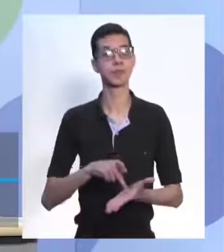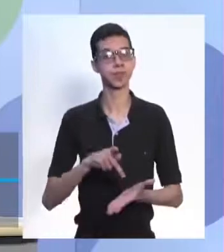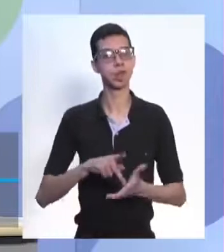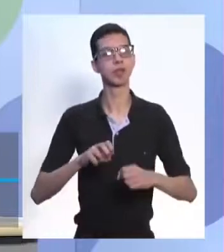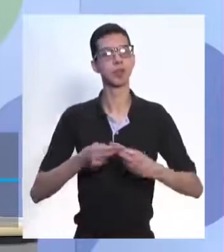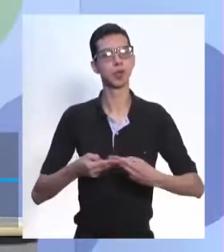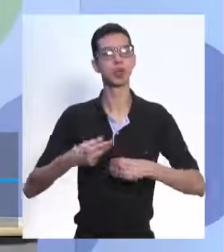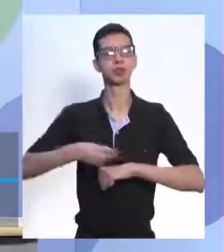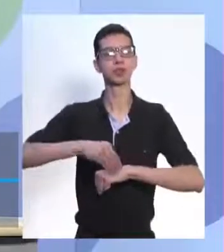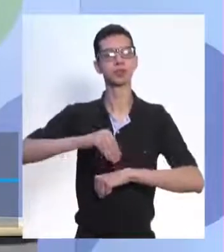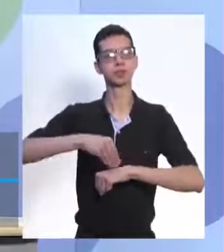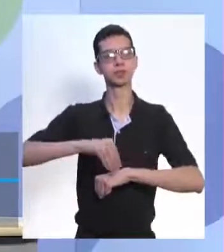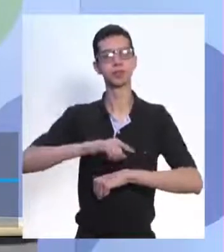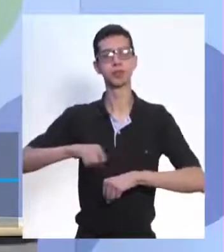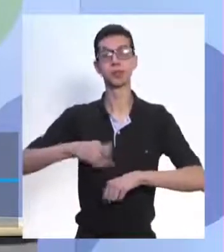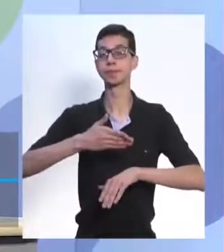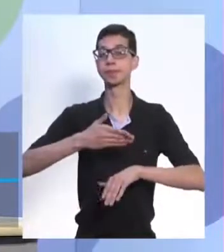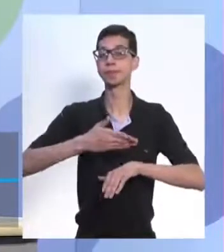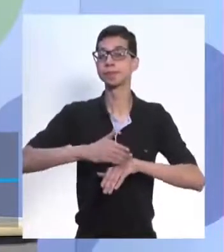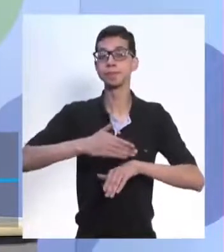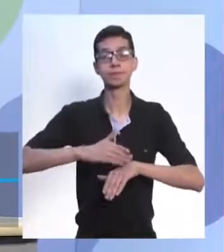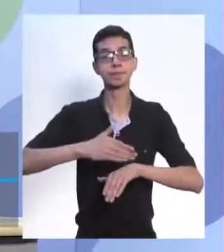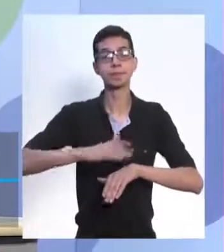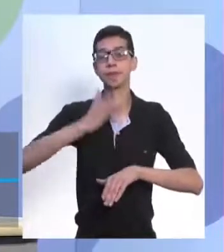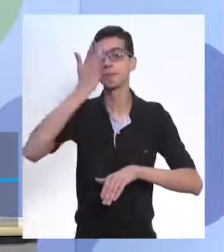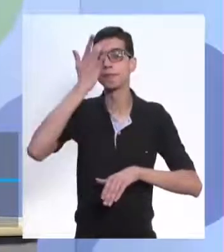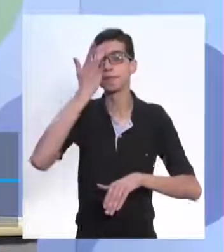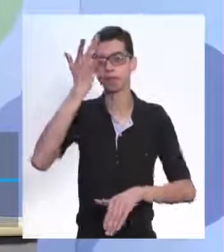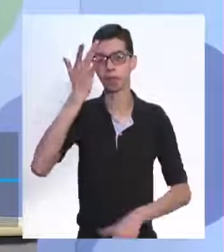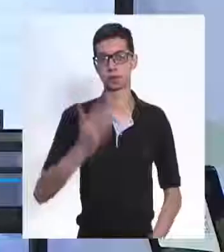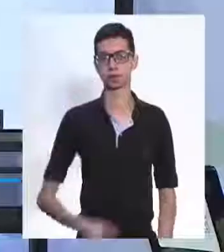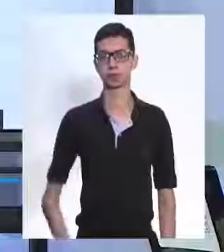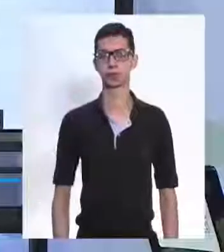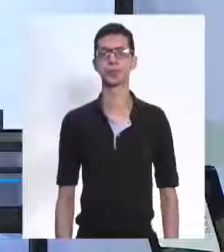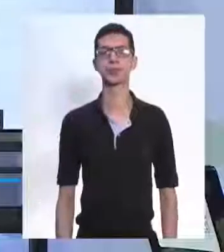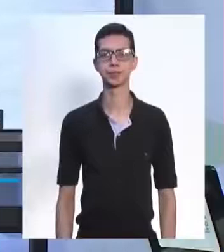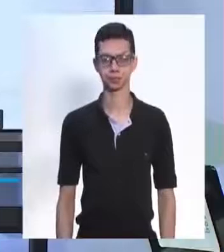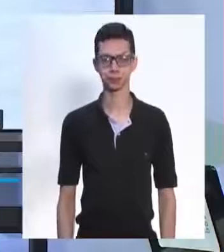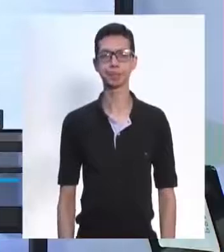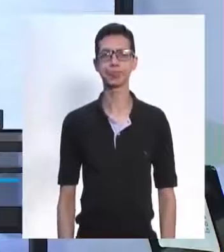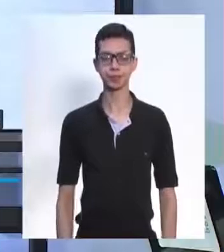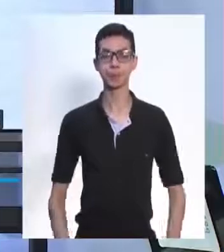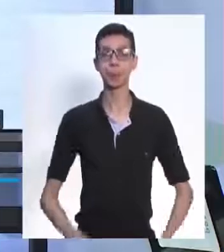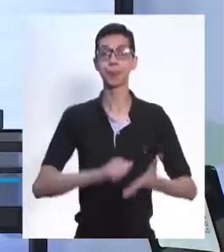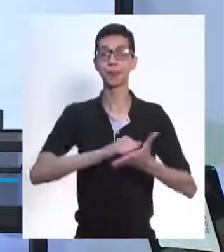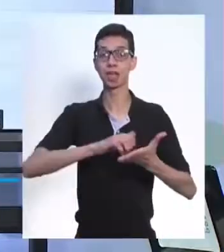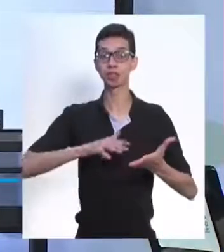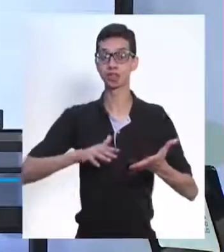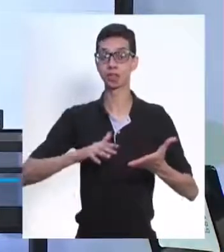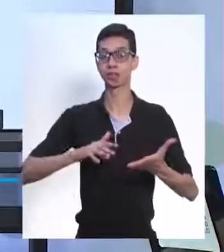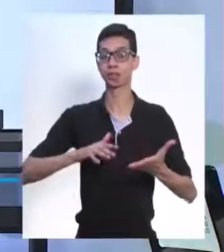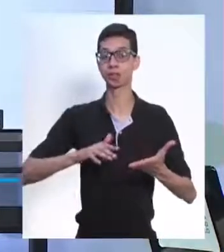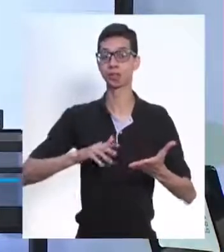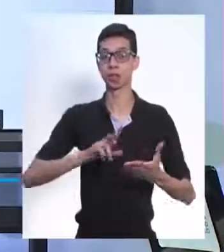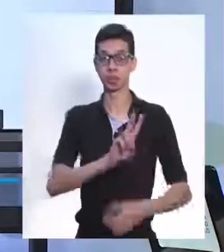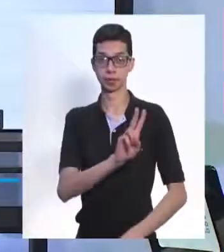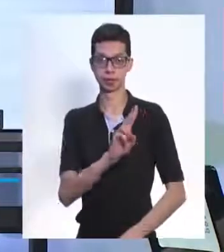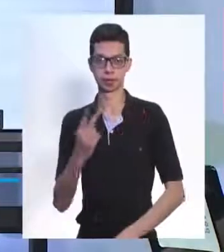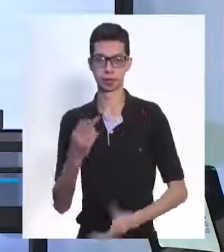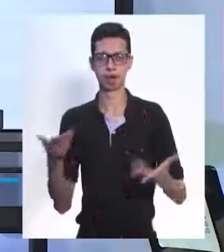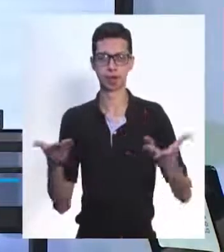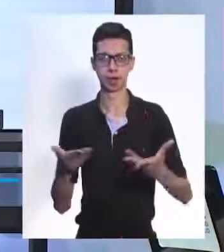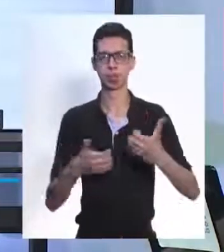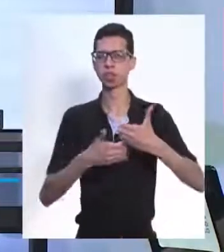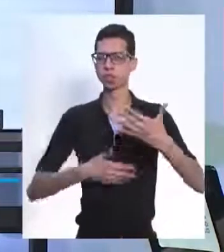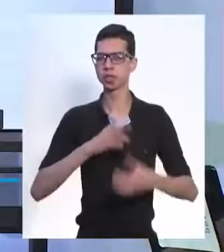um dispositivo de praticidade, na verdade. Isso mesmo. A próxima atividade, como eles já responderam no chat, Ale, eu